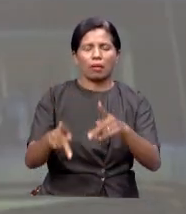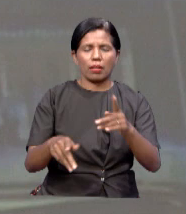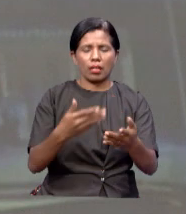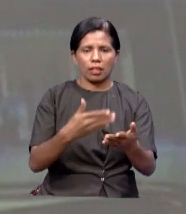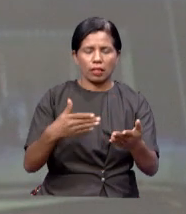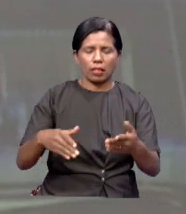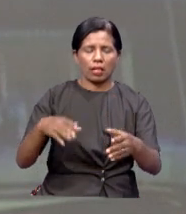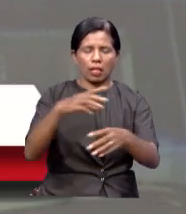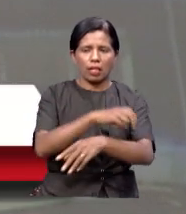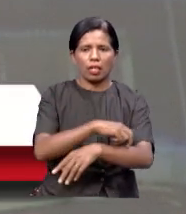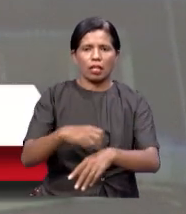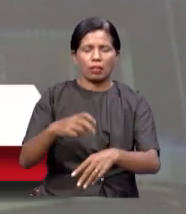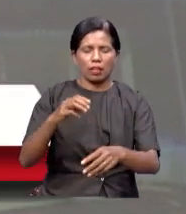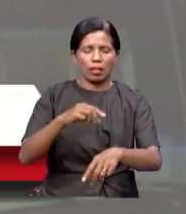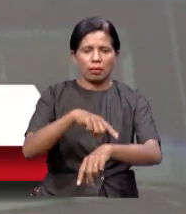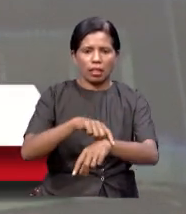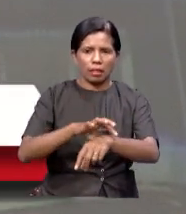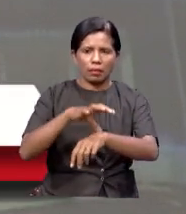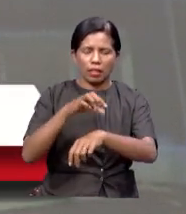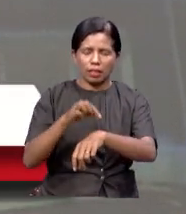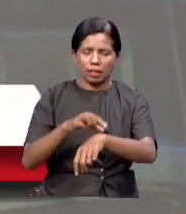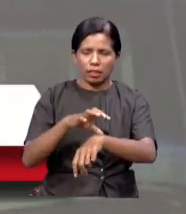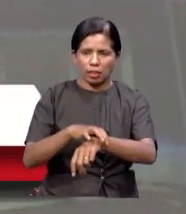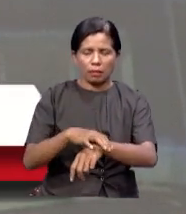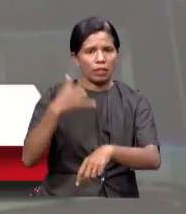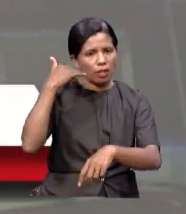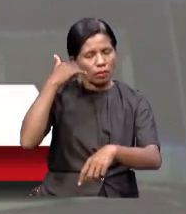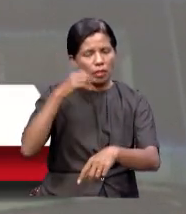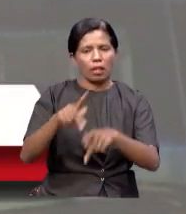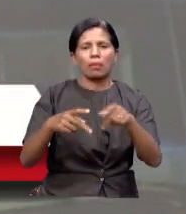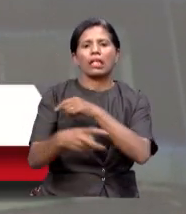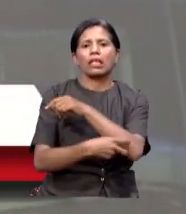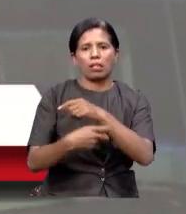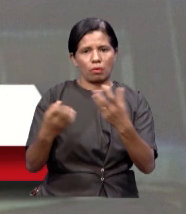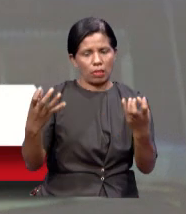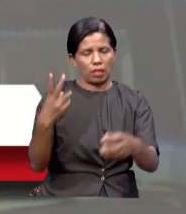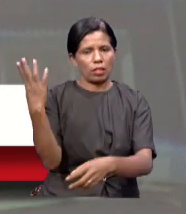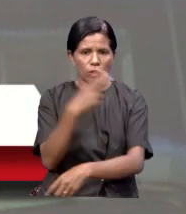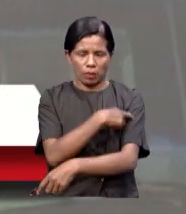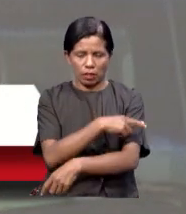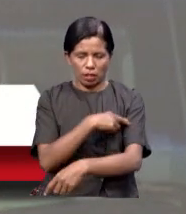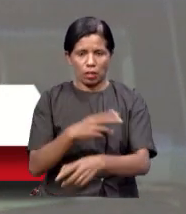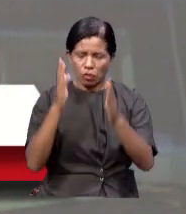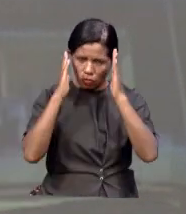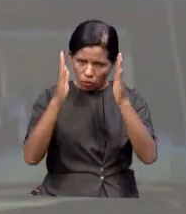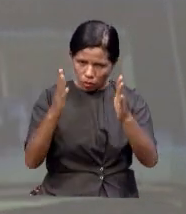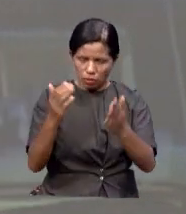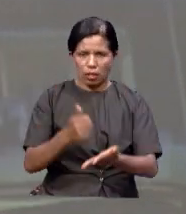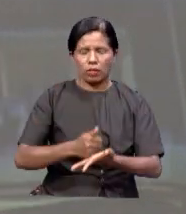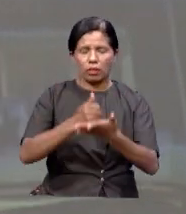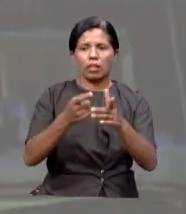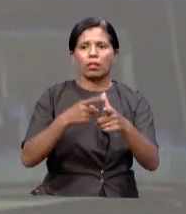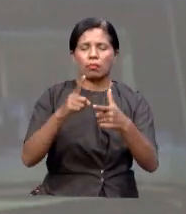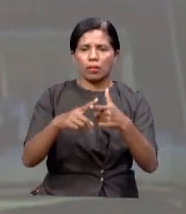mana khoto relojib tau ali urba ha na khoto telefone tau ali urba na khoto é primeiro foi atenção mãe vá e depois